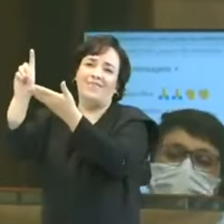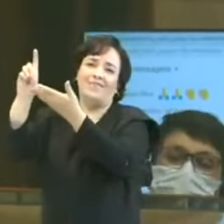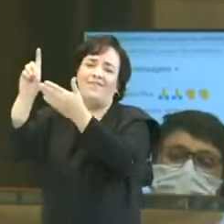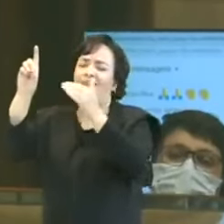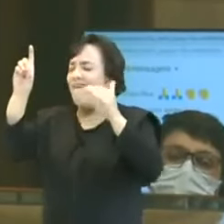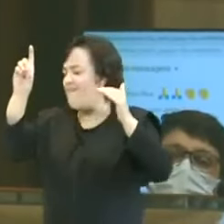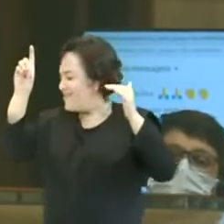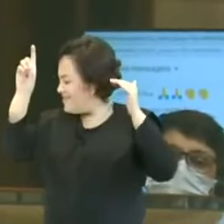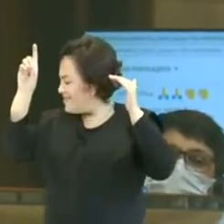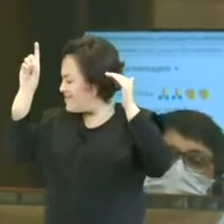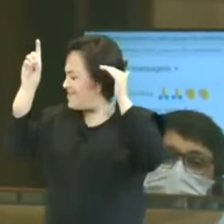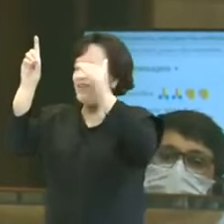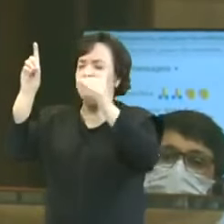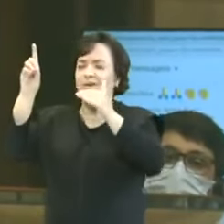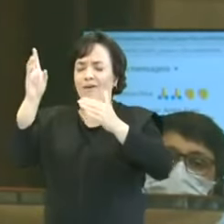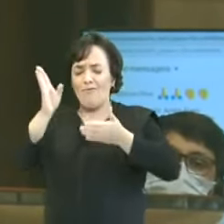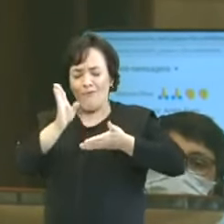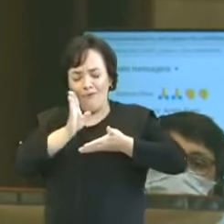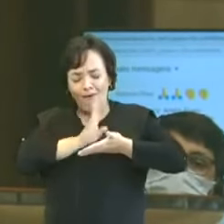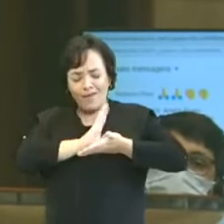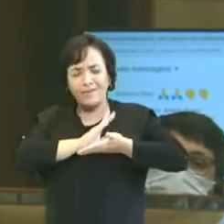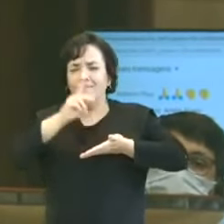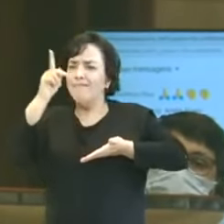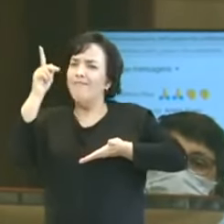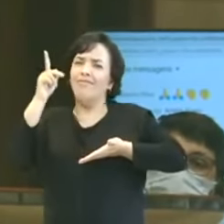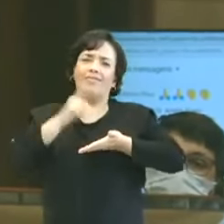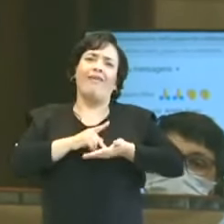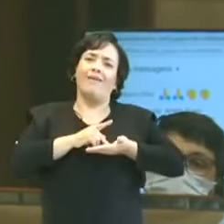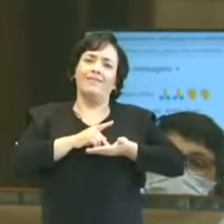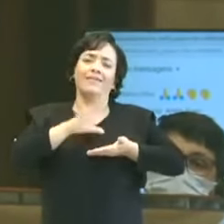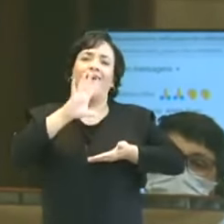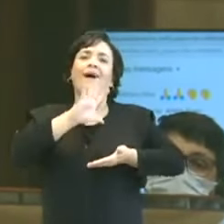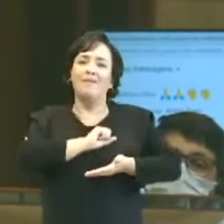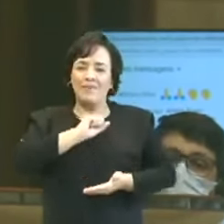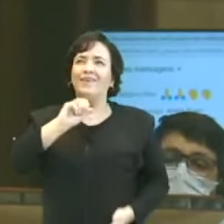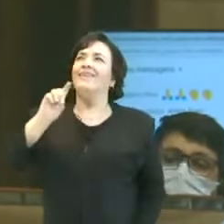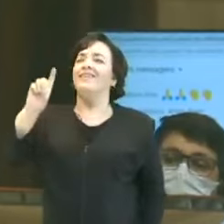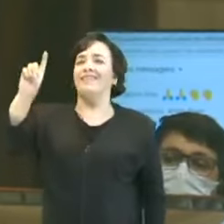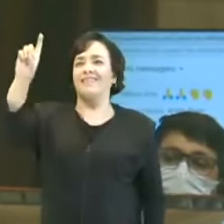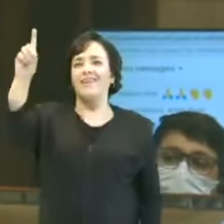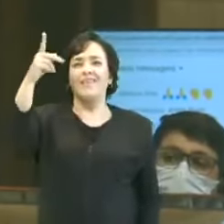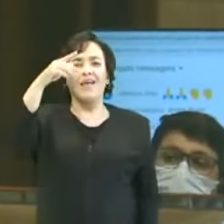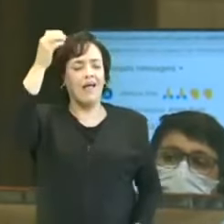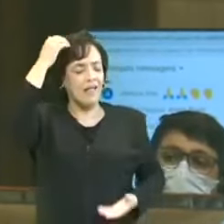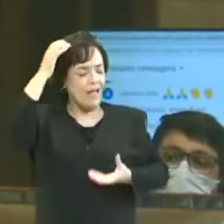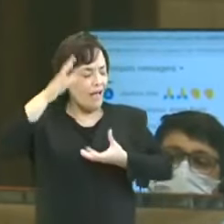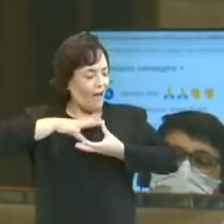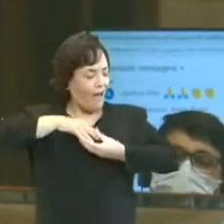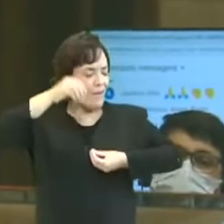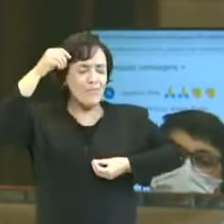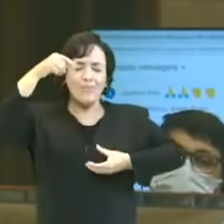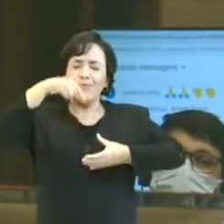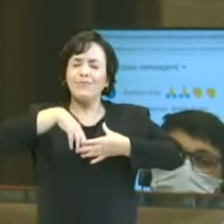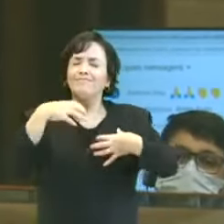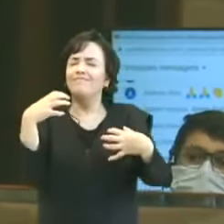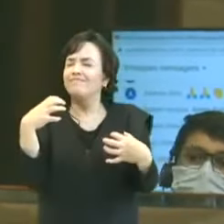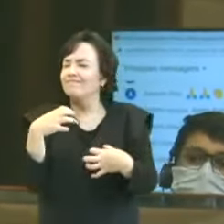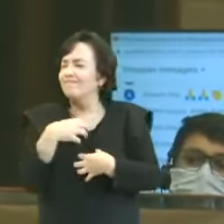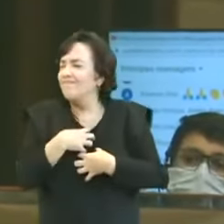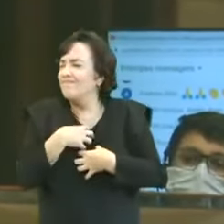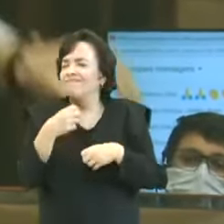Deus de todo o teu coração, de toda a tua alma, com todas